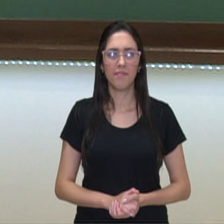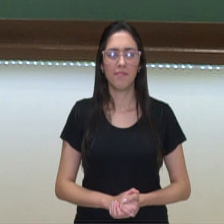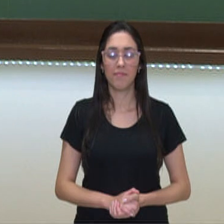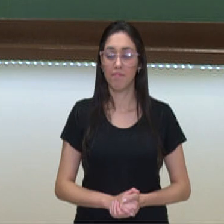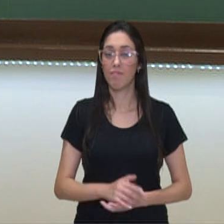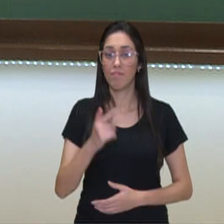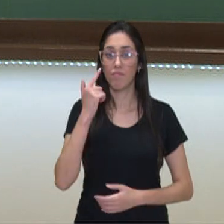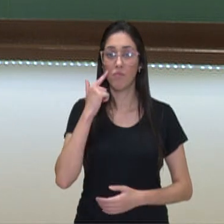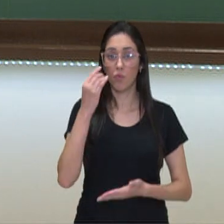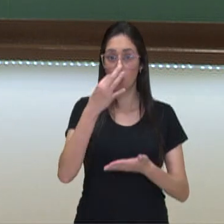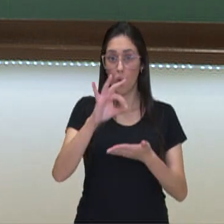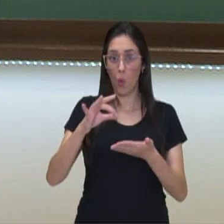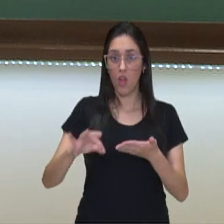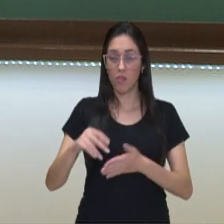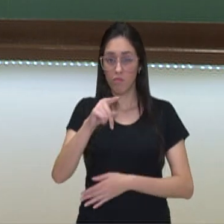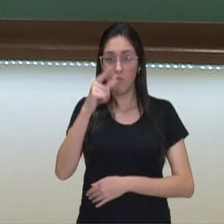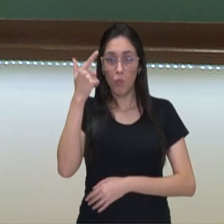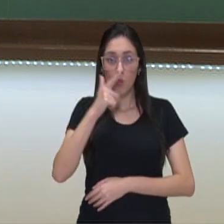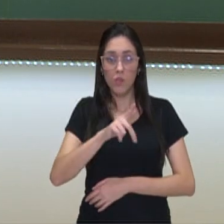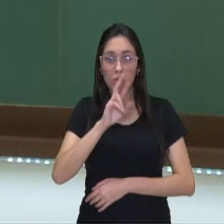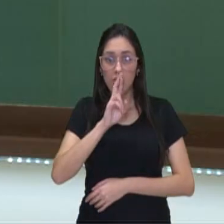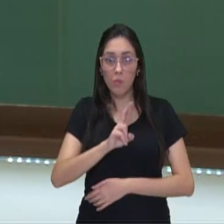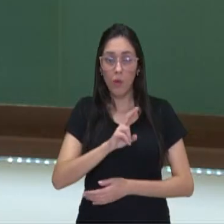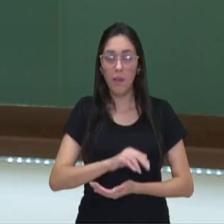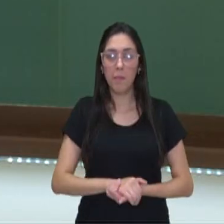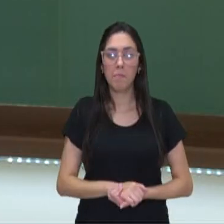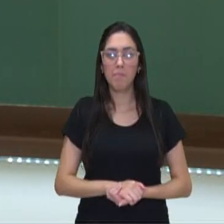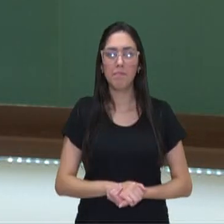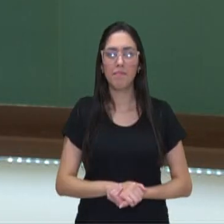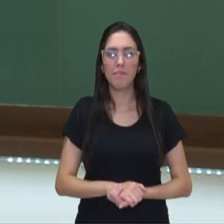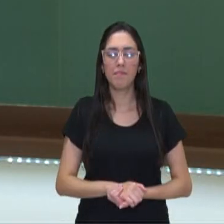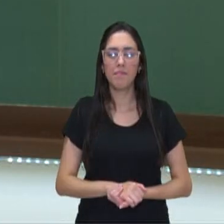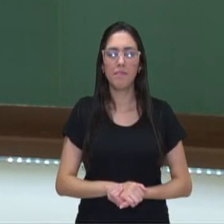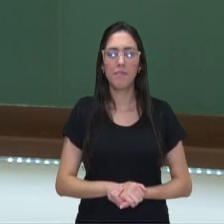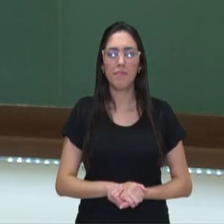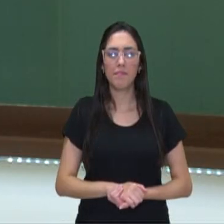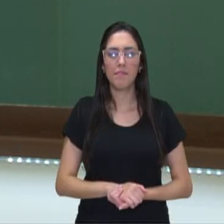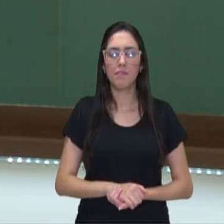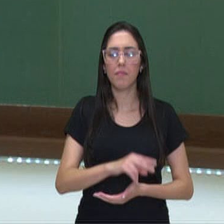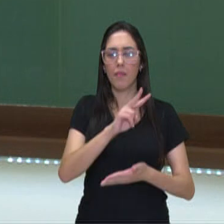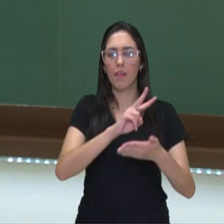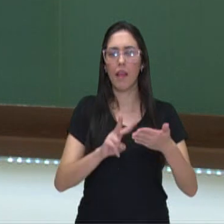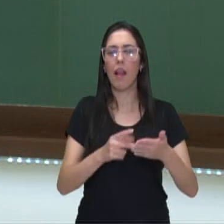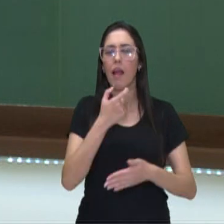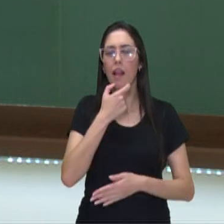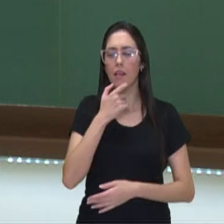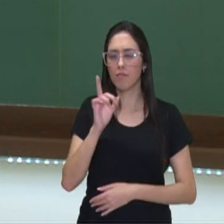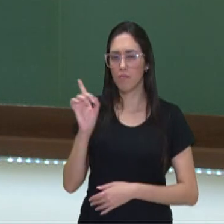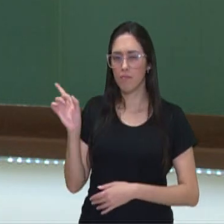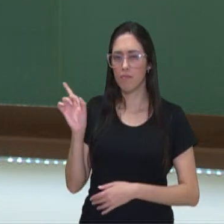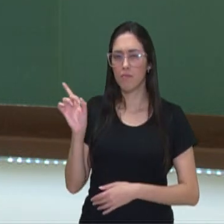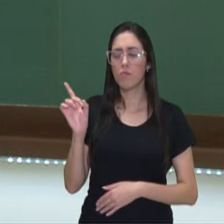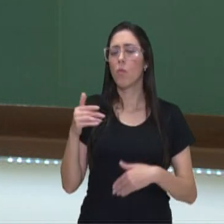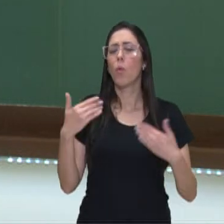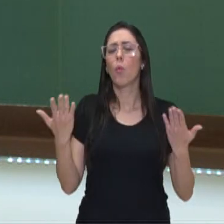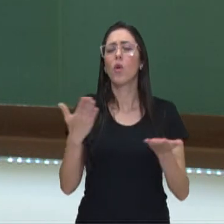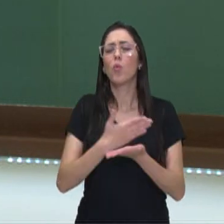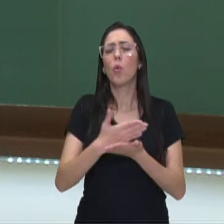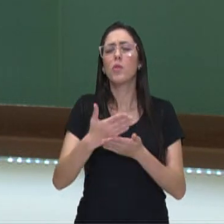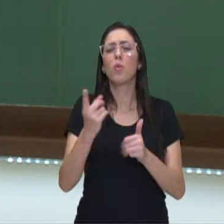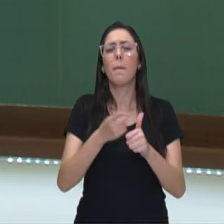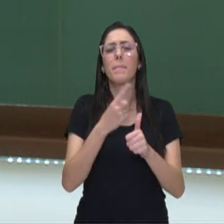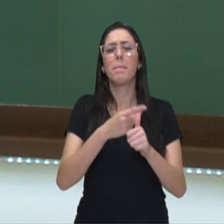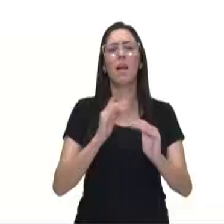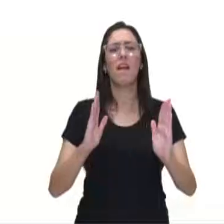Vamos corrigir então? Conseguiram responder? Vamos lá. When did it start the first phase? Quando que começou então a primeira fase,